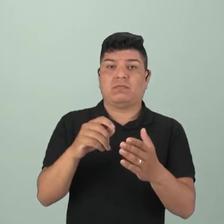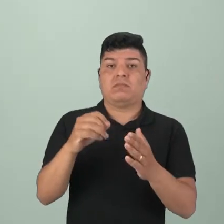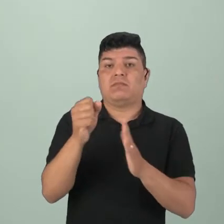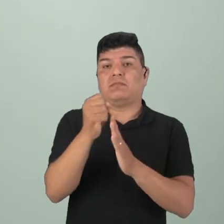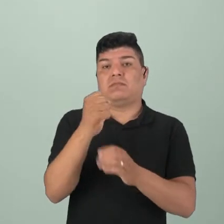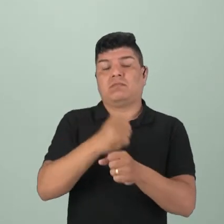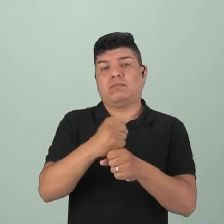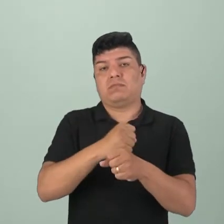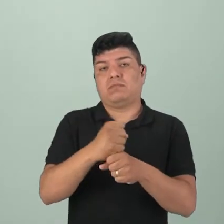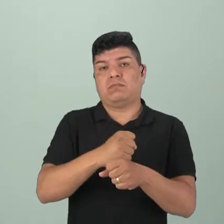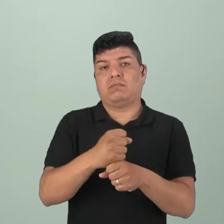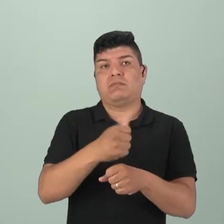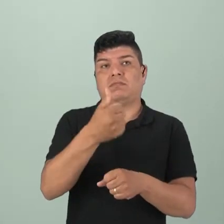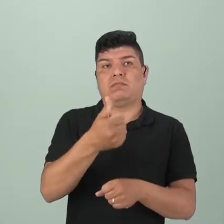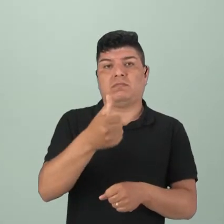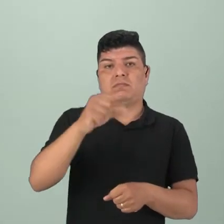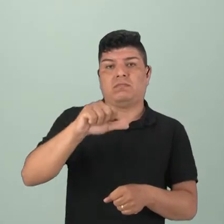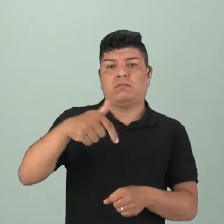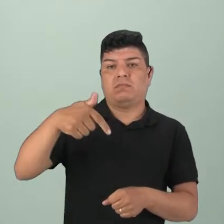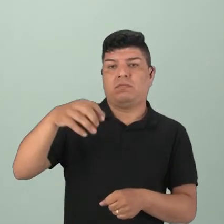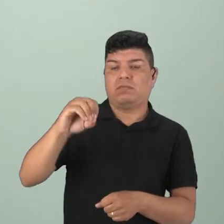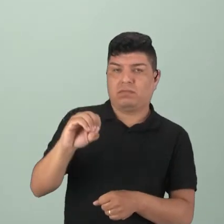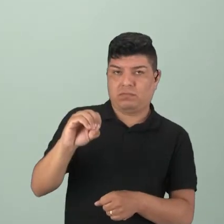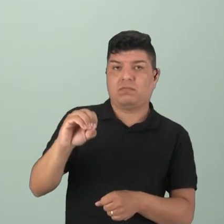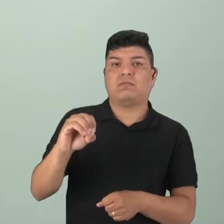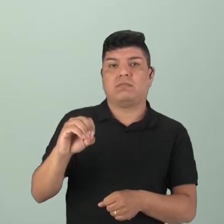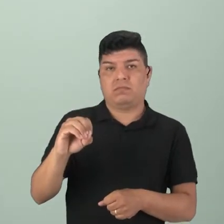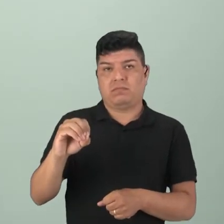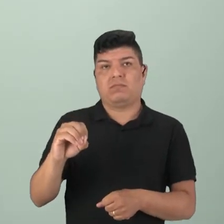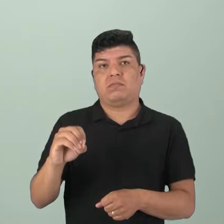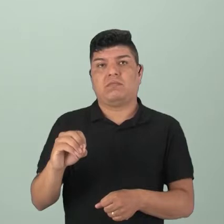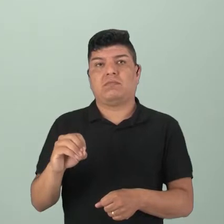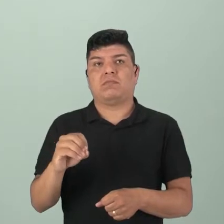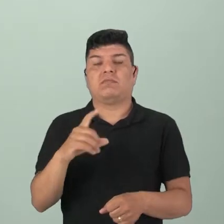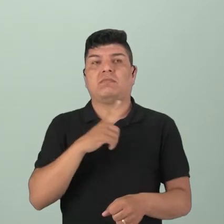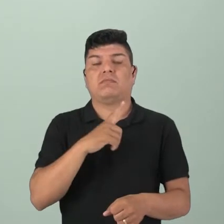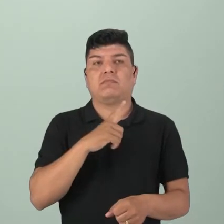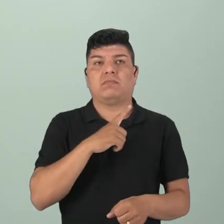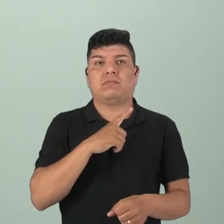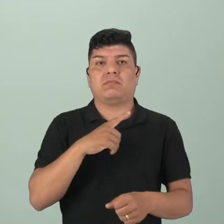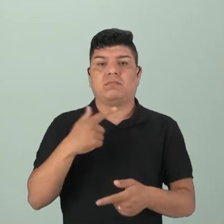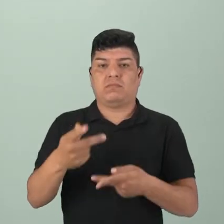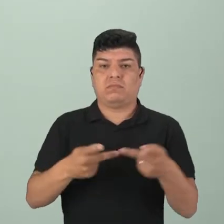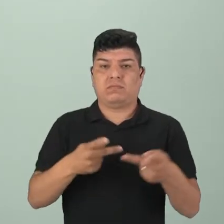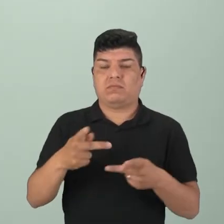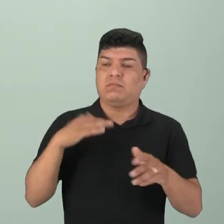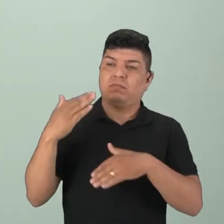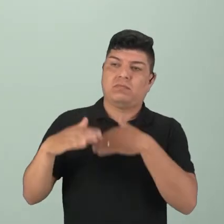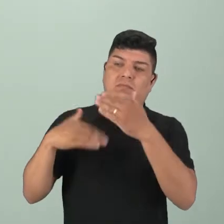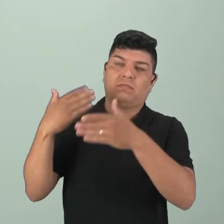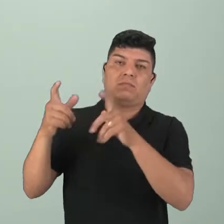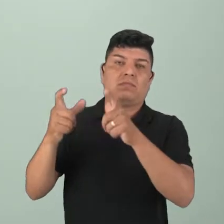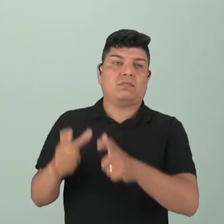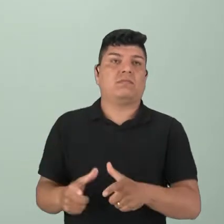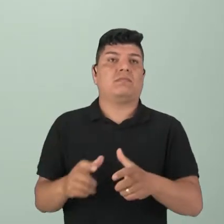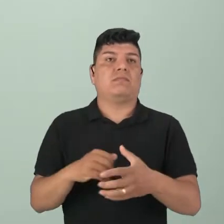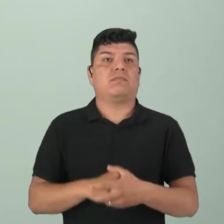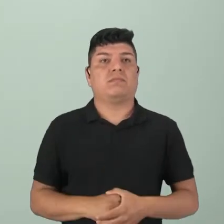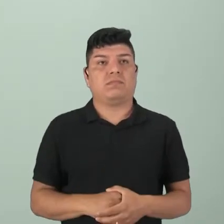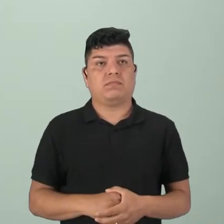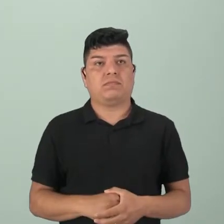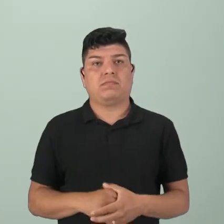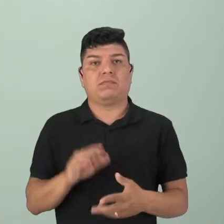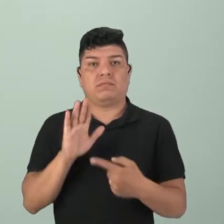de 70 e no contexto da ditadura militar também, quando se tem esse projeto de desenvolvimento da região, né? E aí